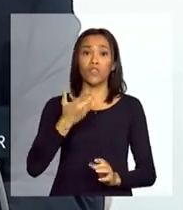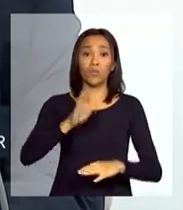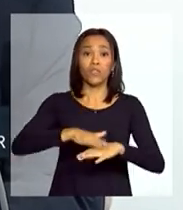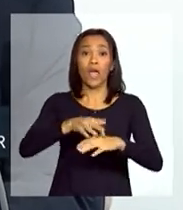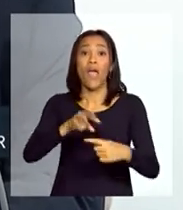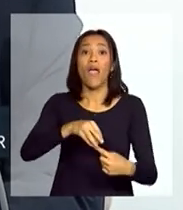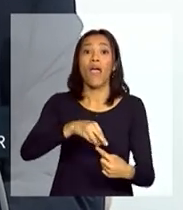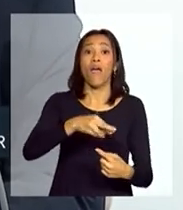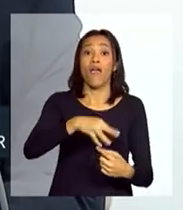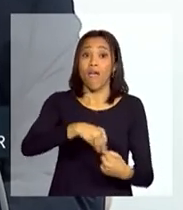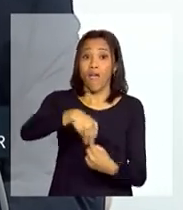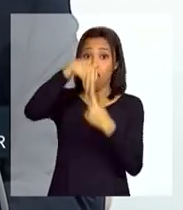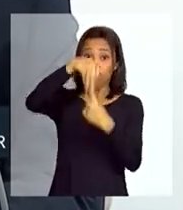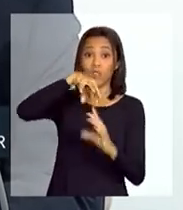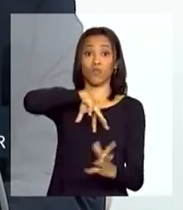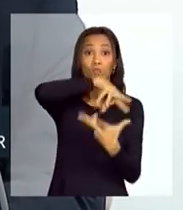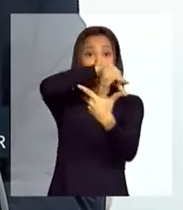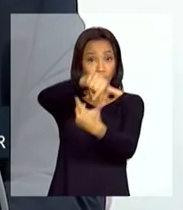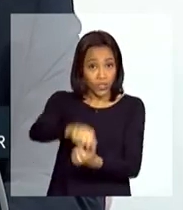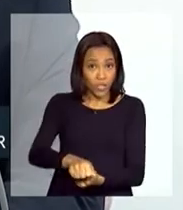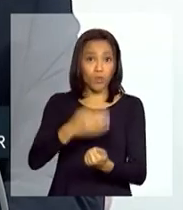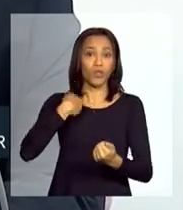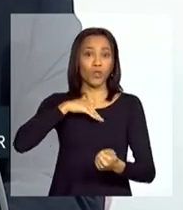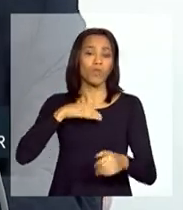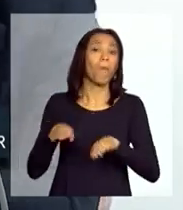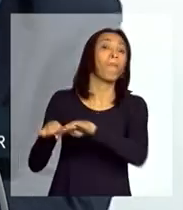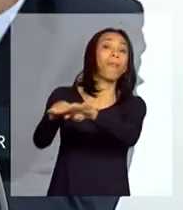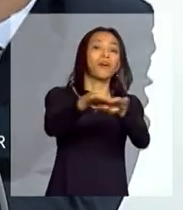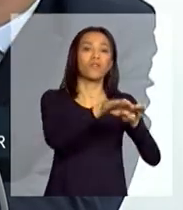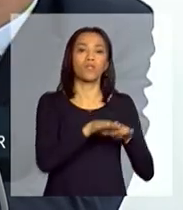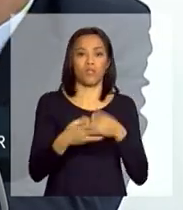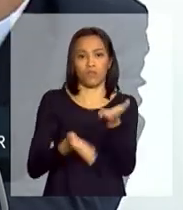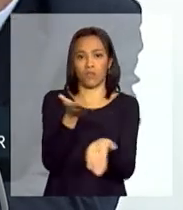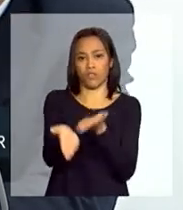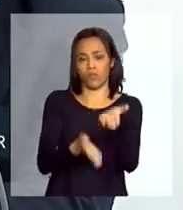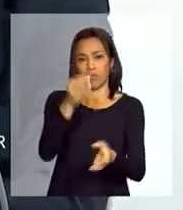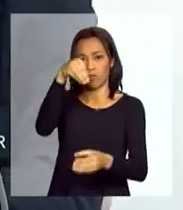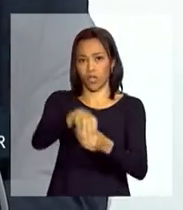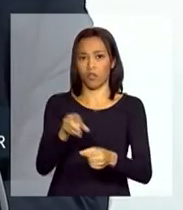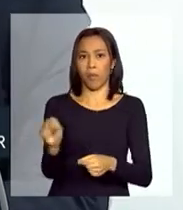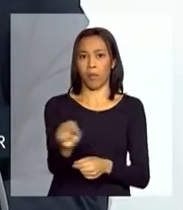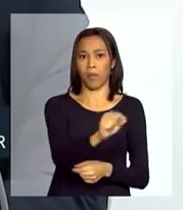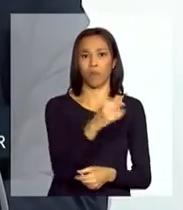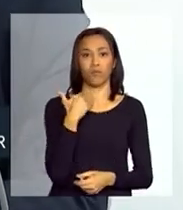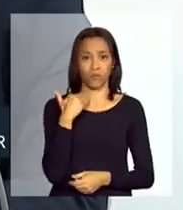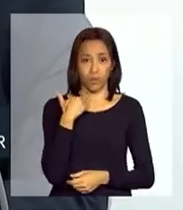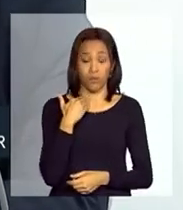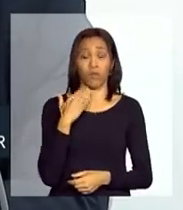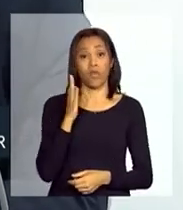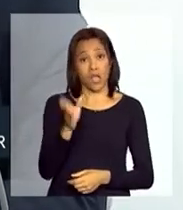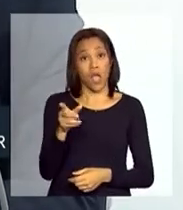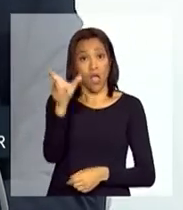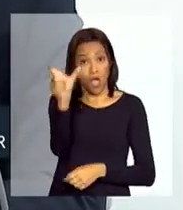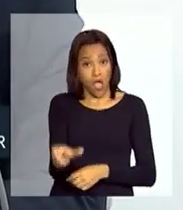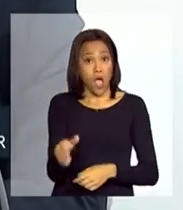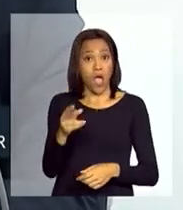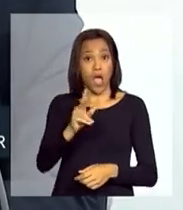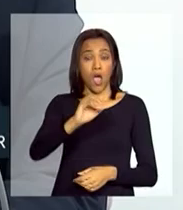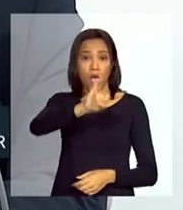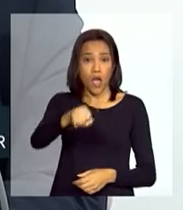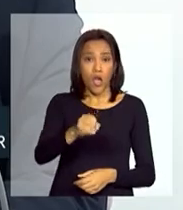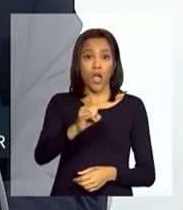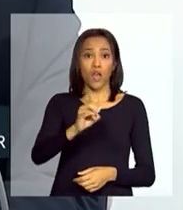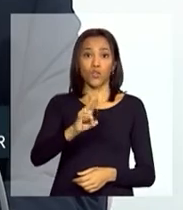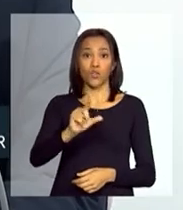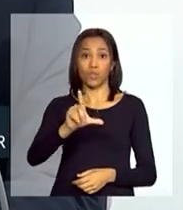em termos de padronização de serviços bancários Juliana nos acompanhou várias vezes nós vezes um trabalho grande de governo com relação